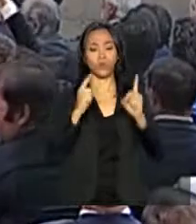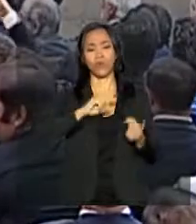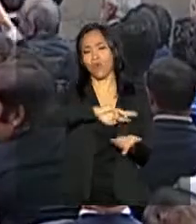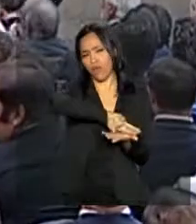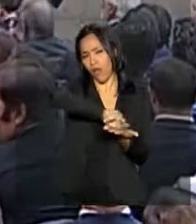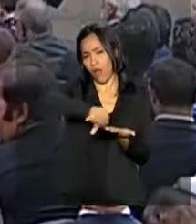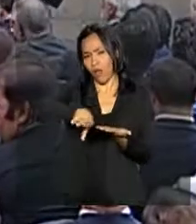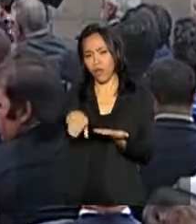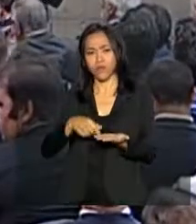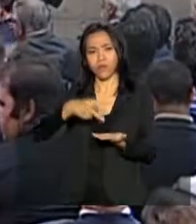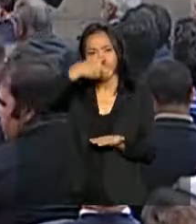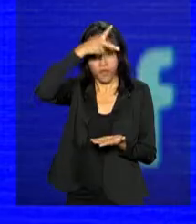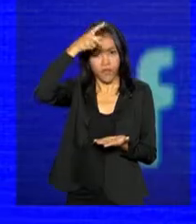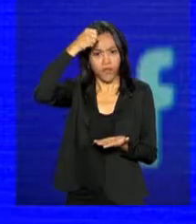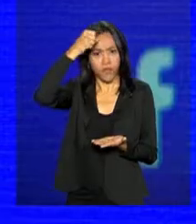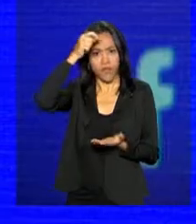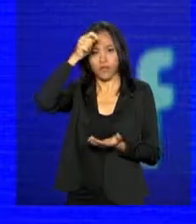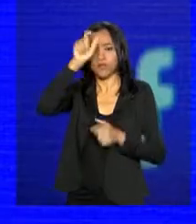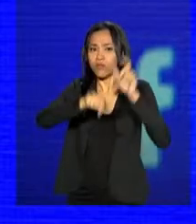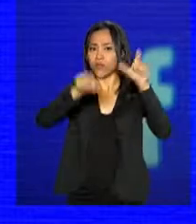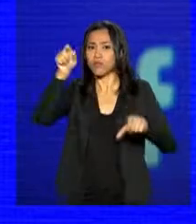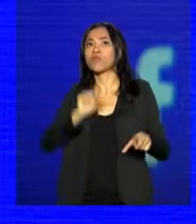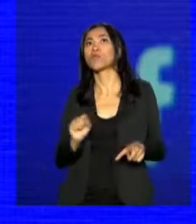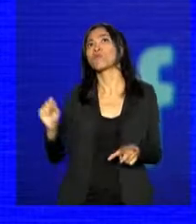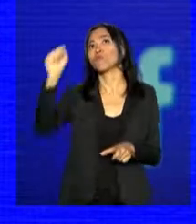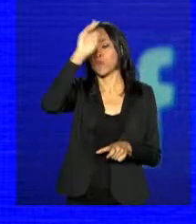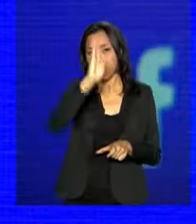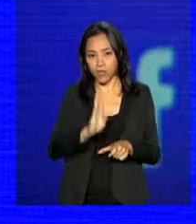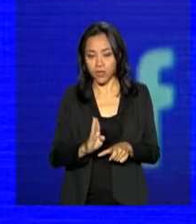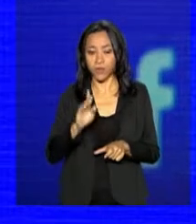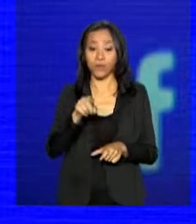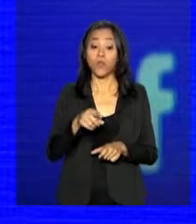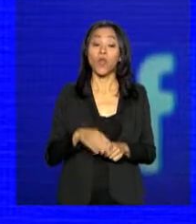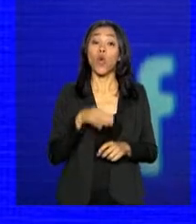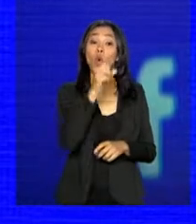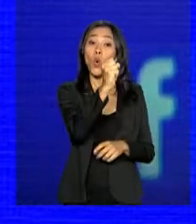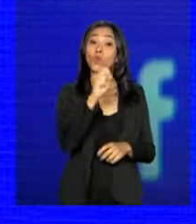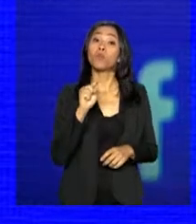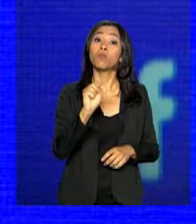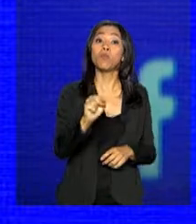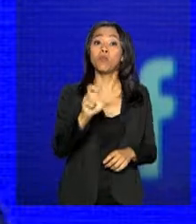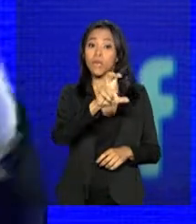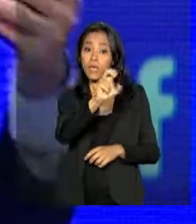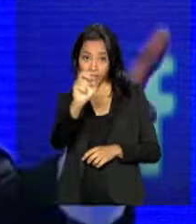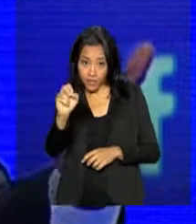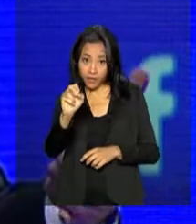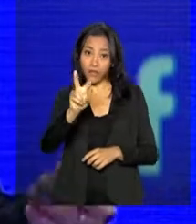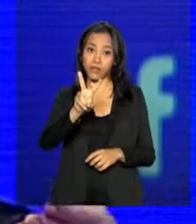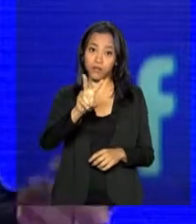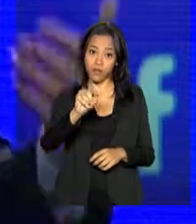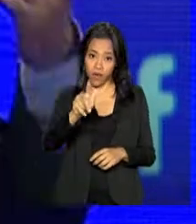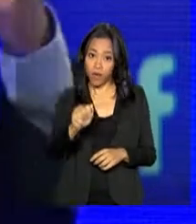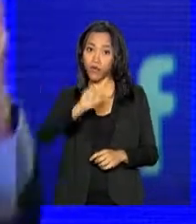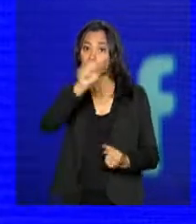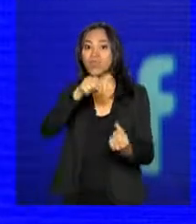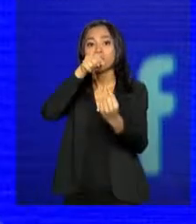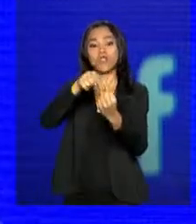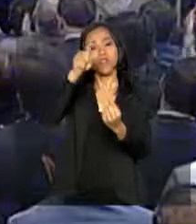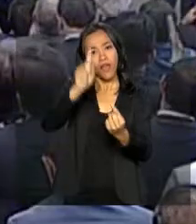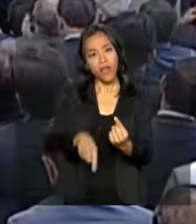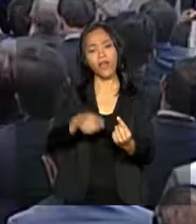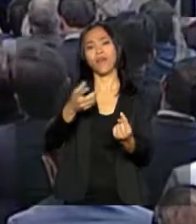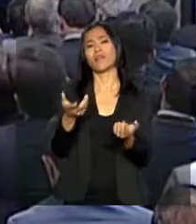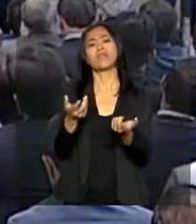prefeitos de todo o país vão ser disponibilizadas oito mil e quinhentas vagas pelo programa a idéia é garantir o menor